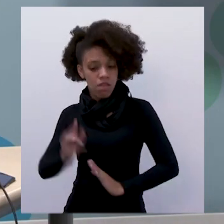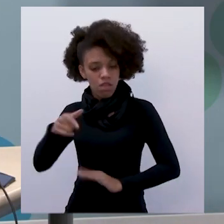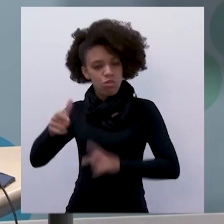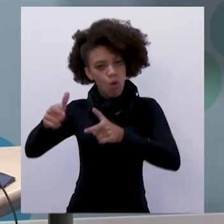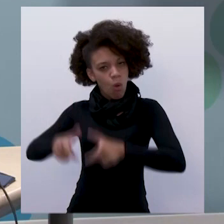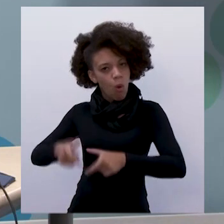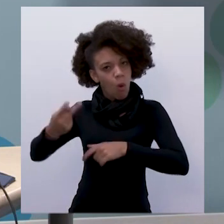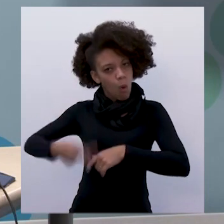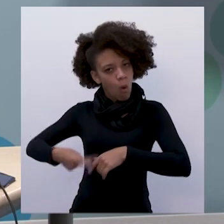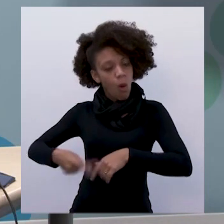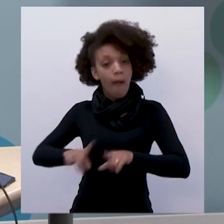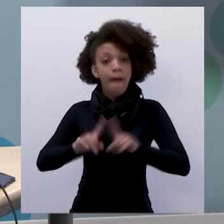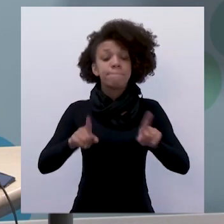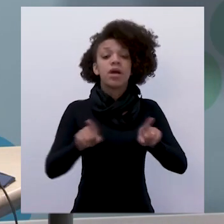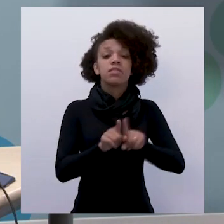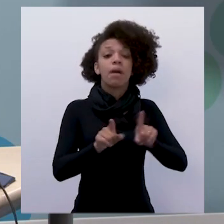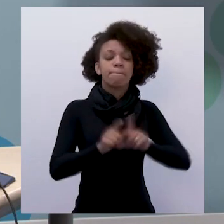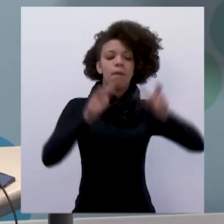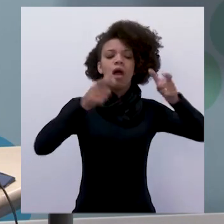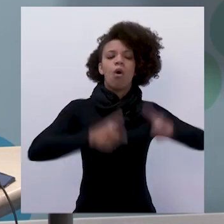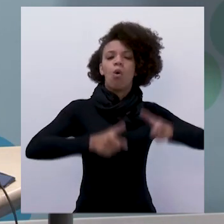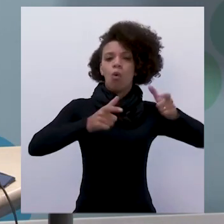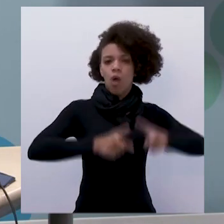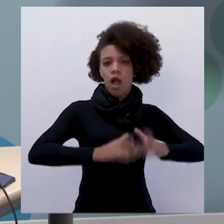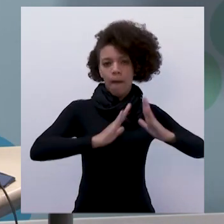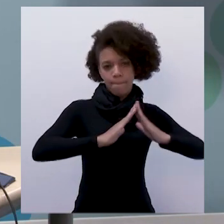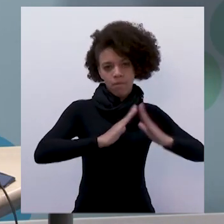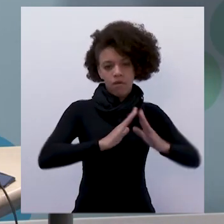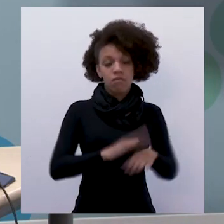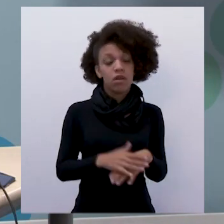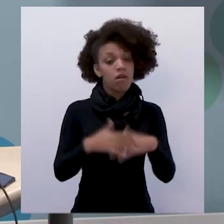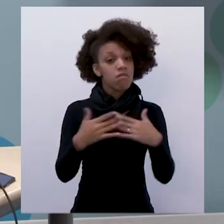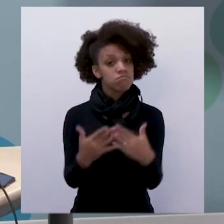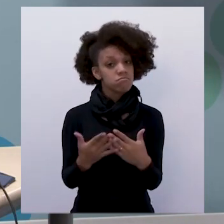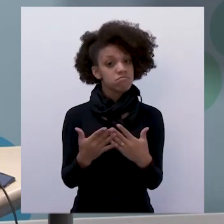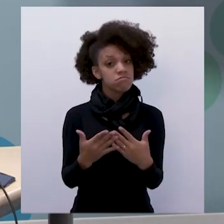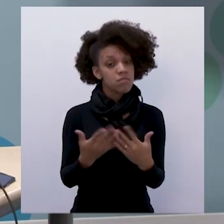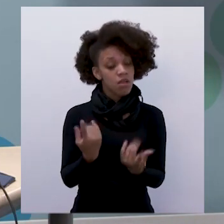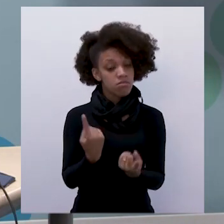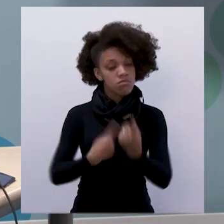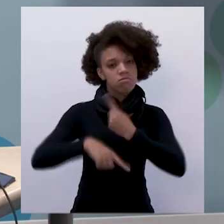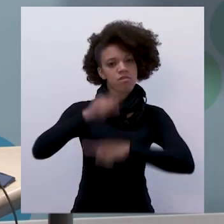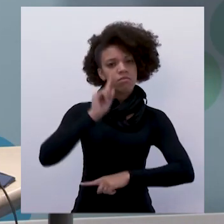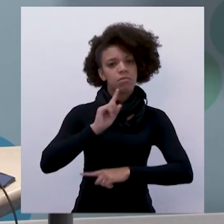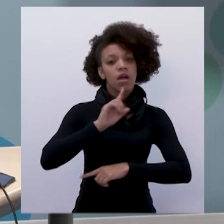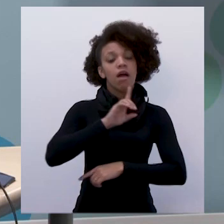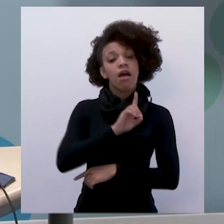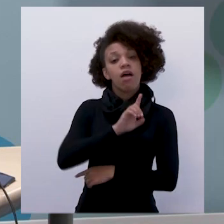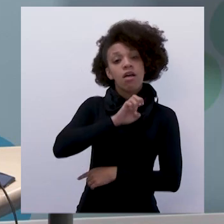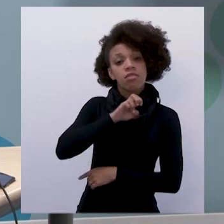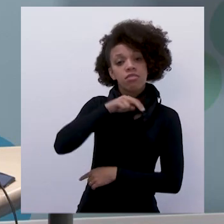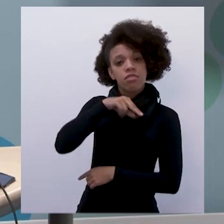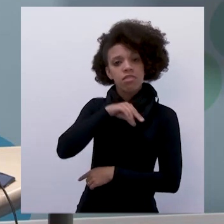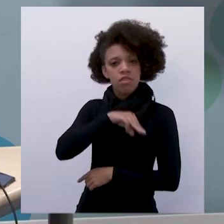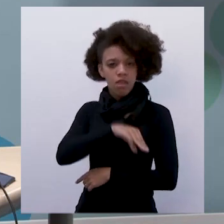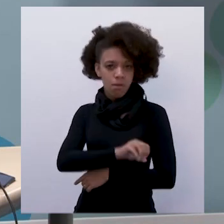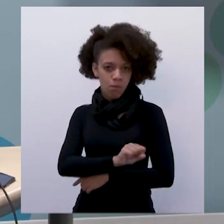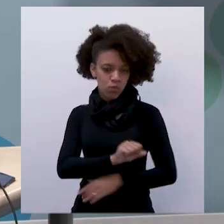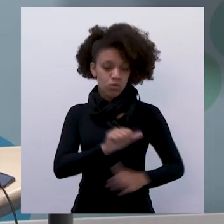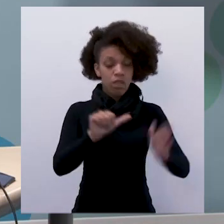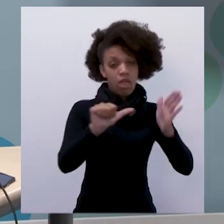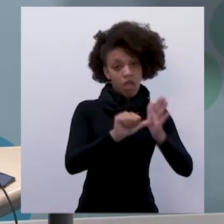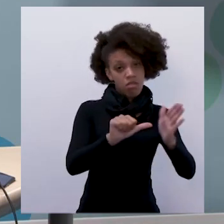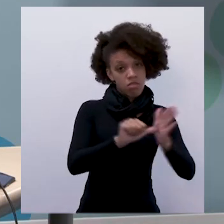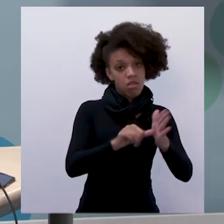sim pelo critério de localidade, né? E assim formou-se os demos, né, em Atenas, onde